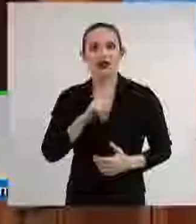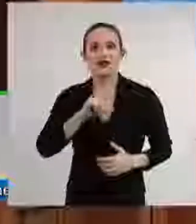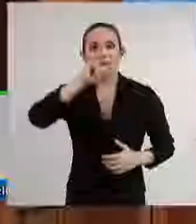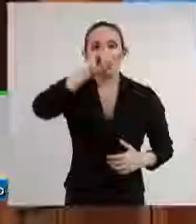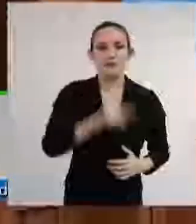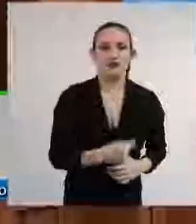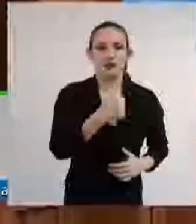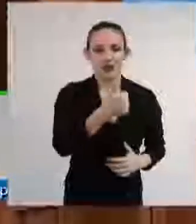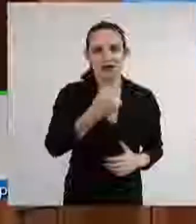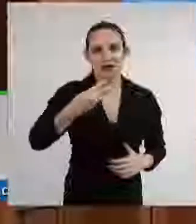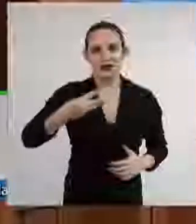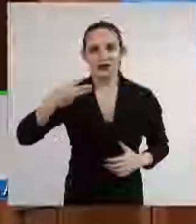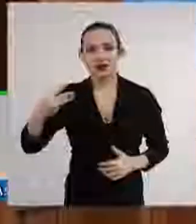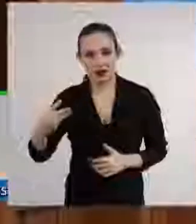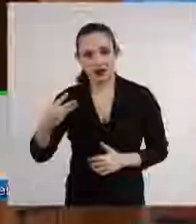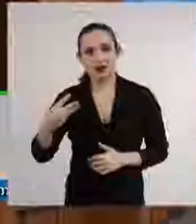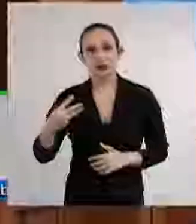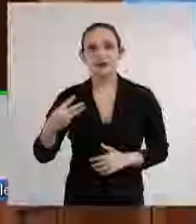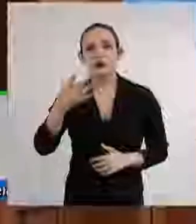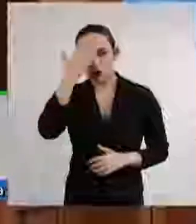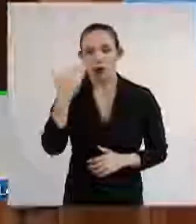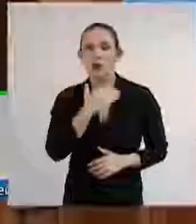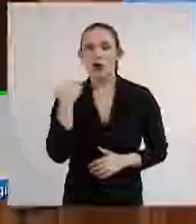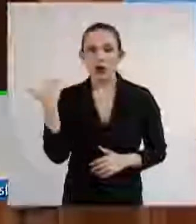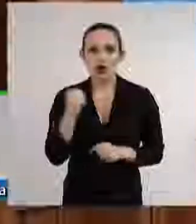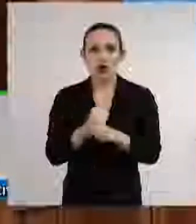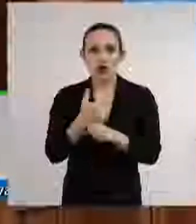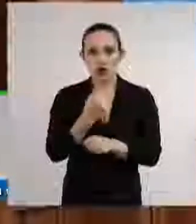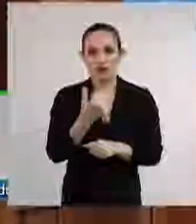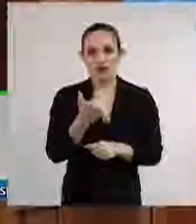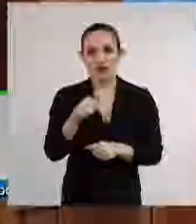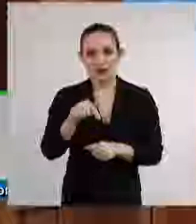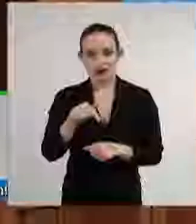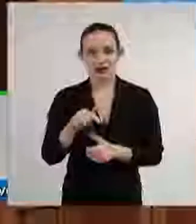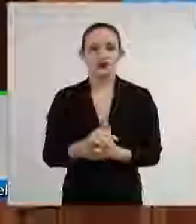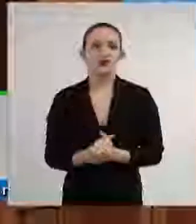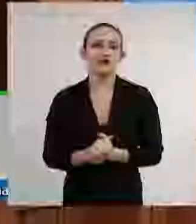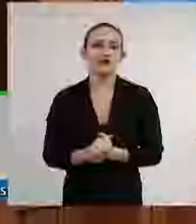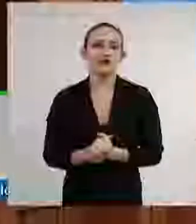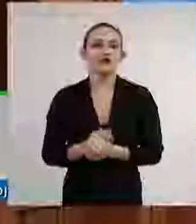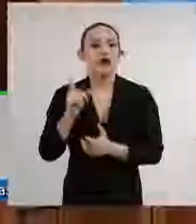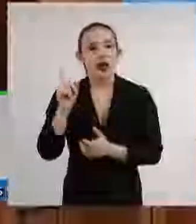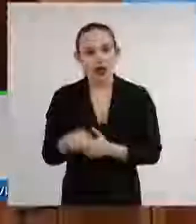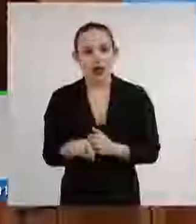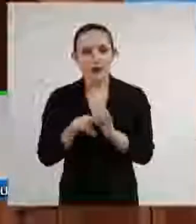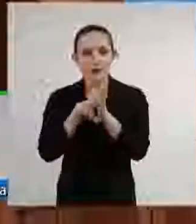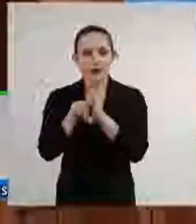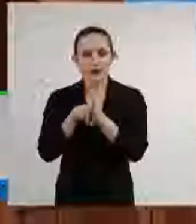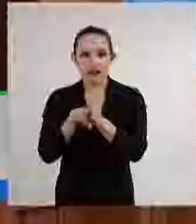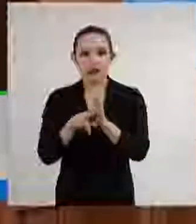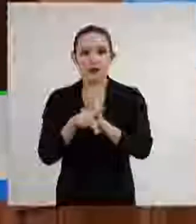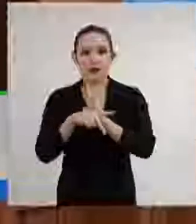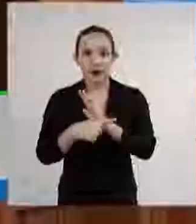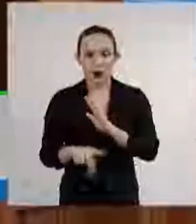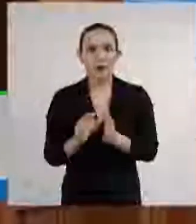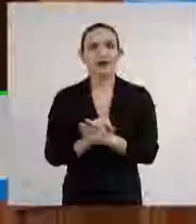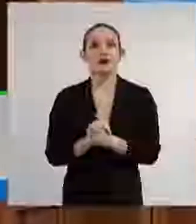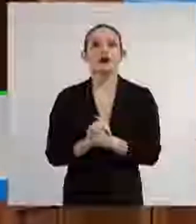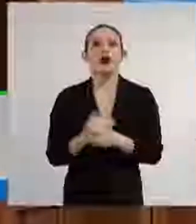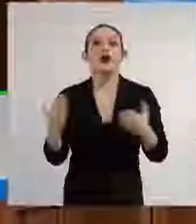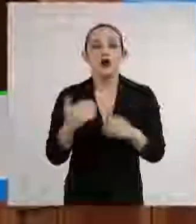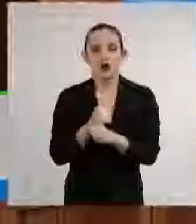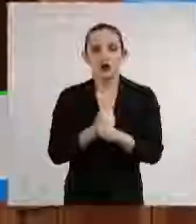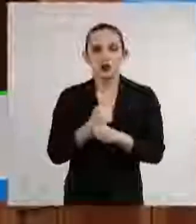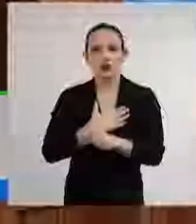1.133 casos em 2017. Fonte 12º Anuário Brasileiro de Segurança Pública, publicado em agosto de